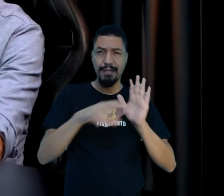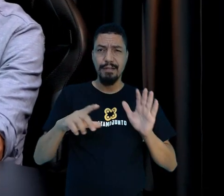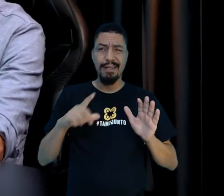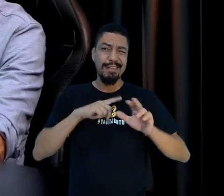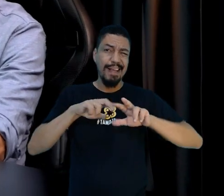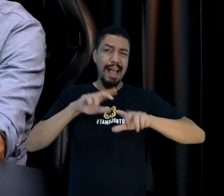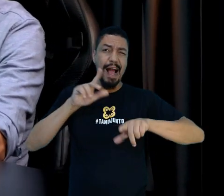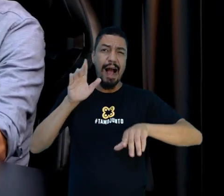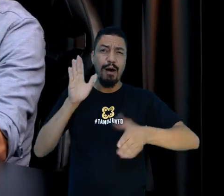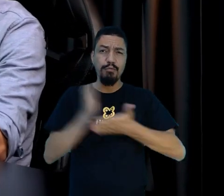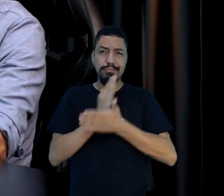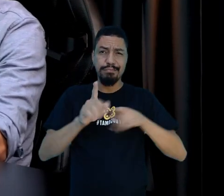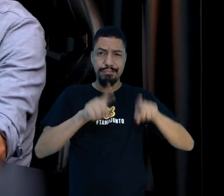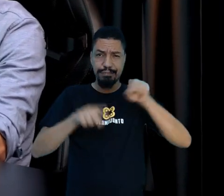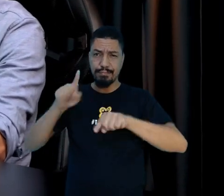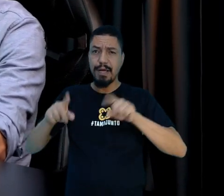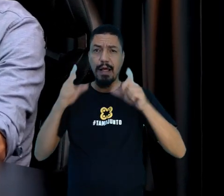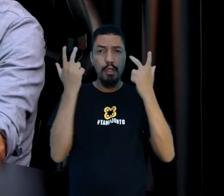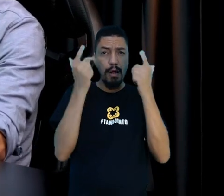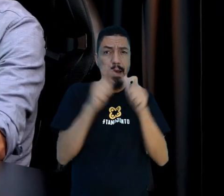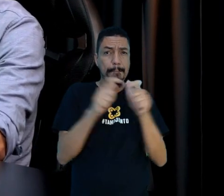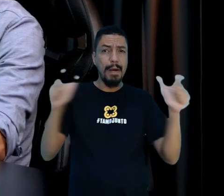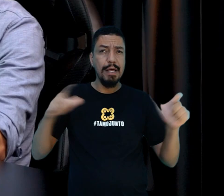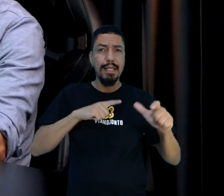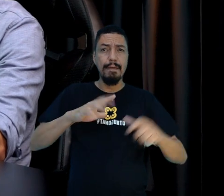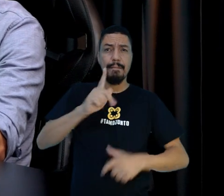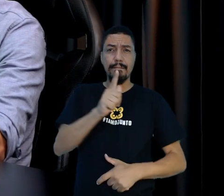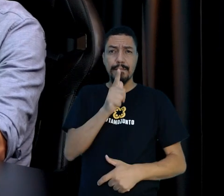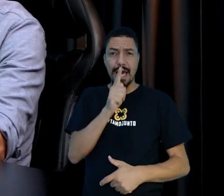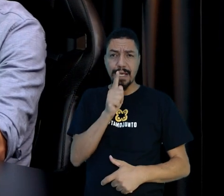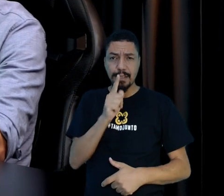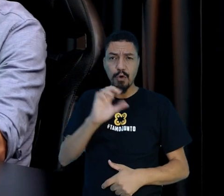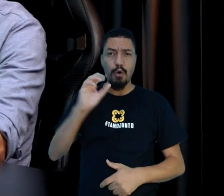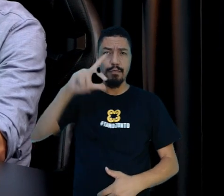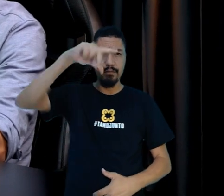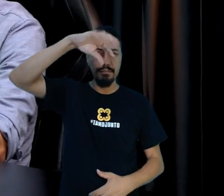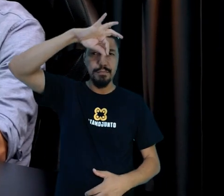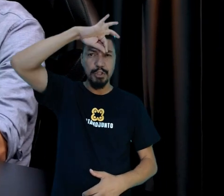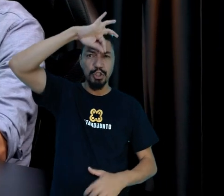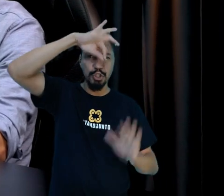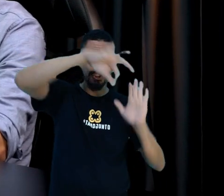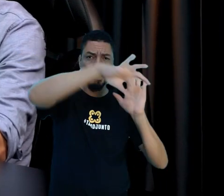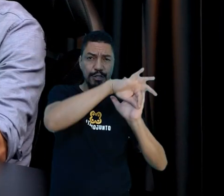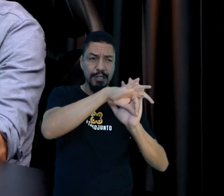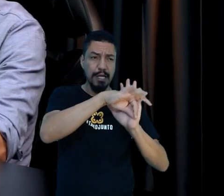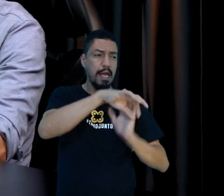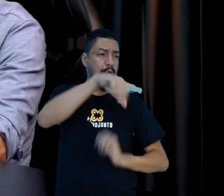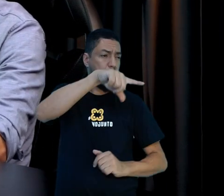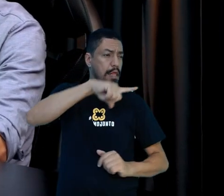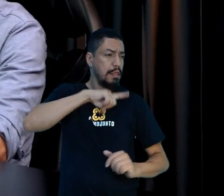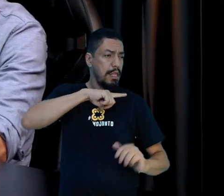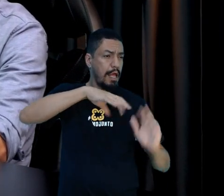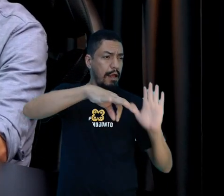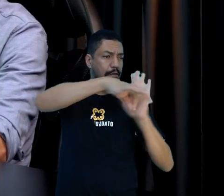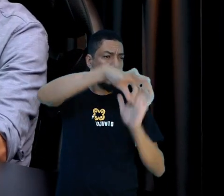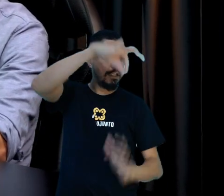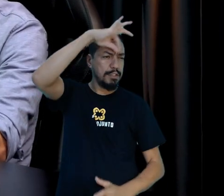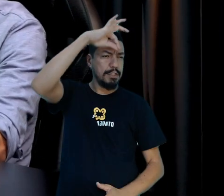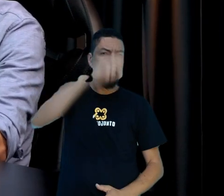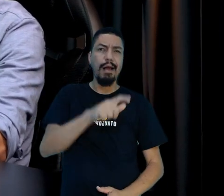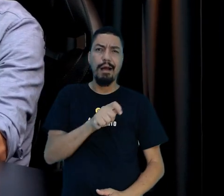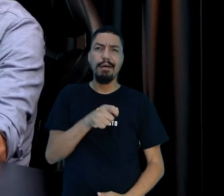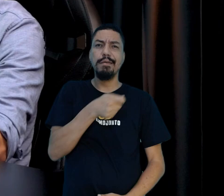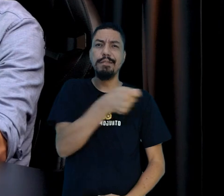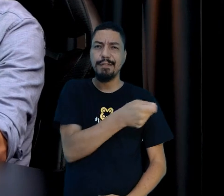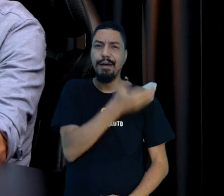caracteres, mas enfim, um pênis ou uma vagina. E socialmente a gente vai atribuir a um corpo que tem uma vagina, vai